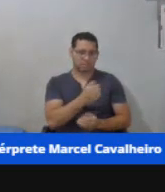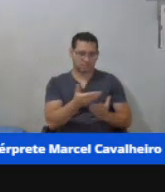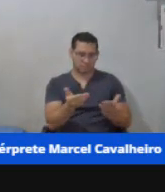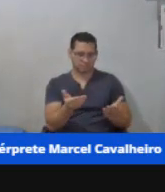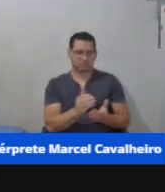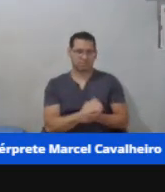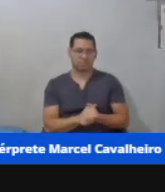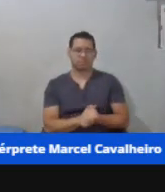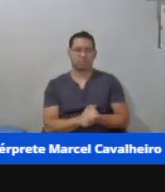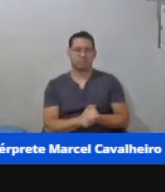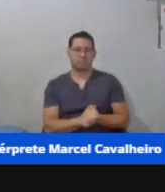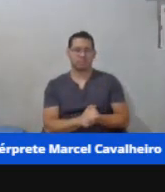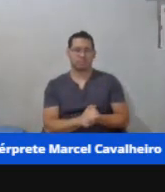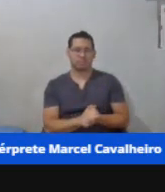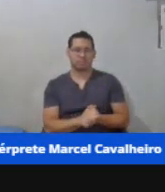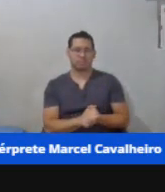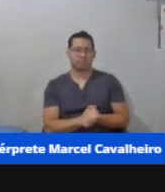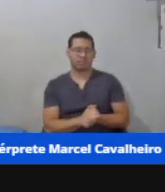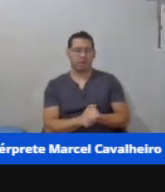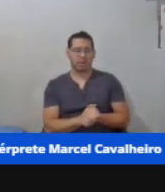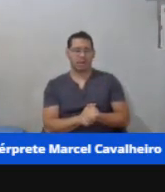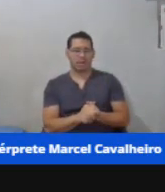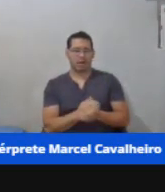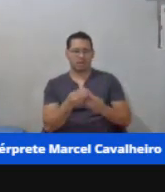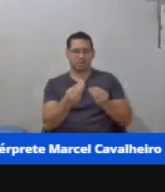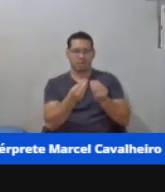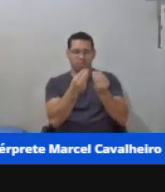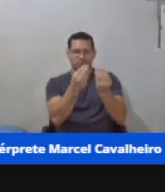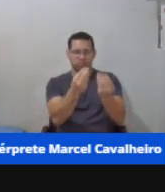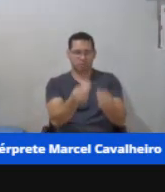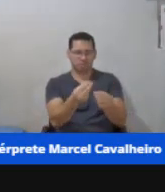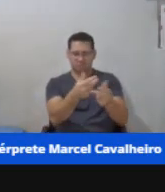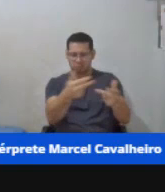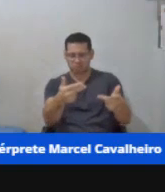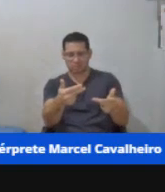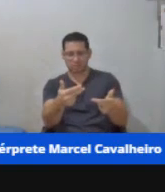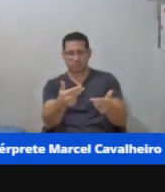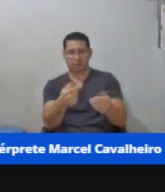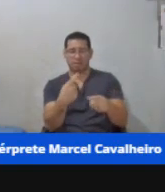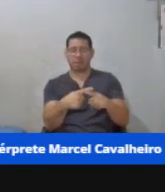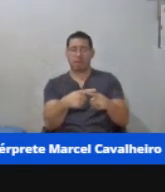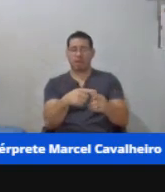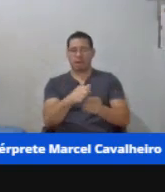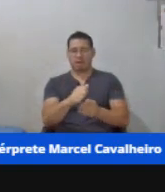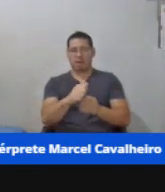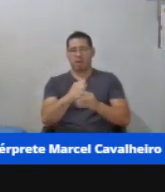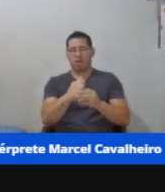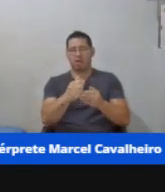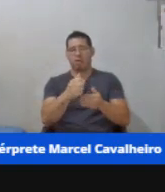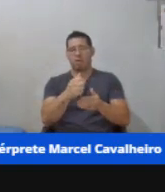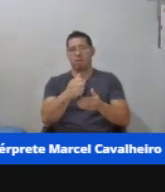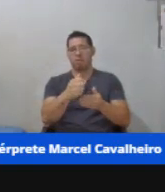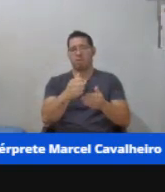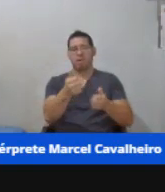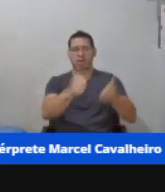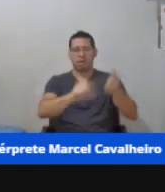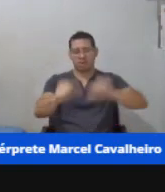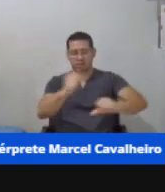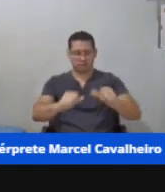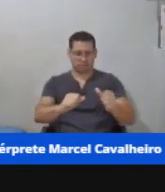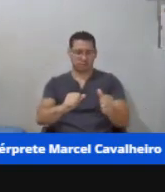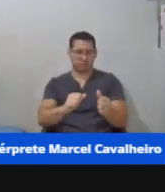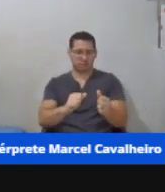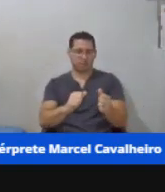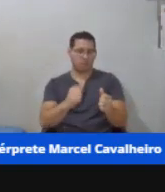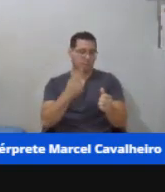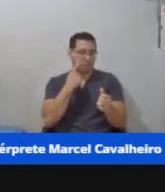A disponibilização de itens para avaliação diagnóstica não exige devolutiva para a CEMED.